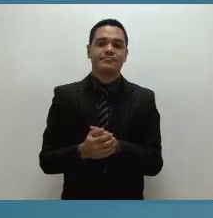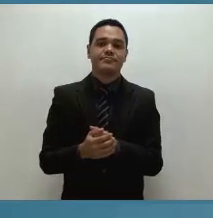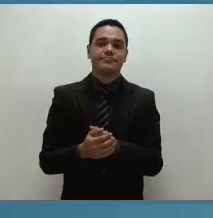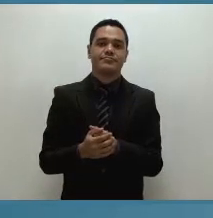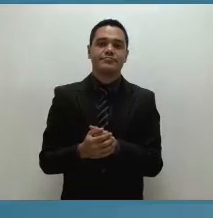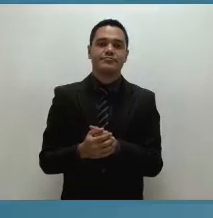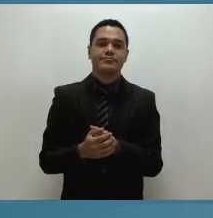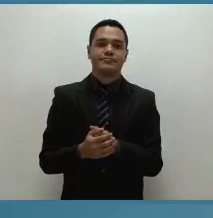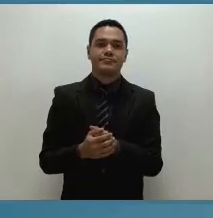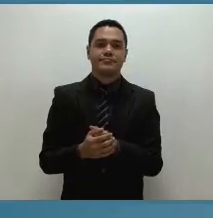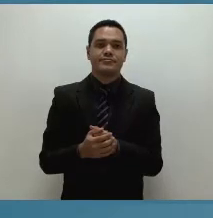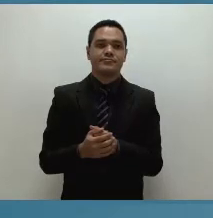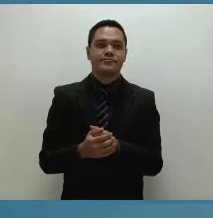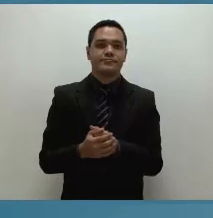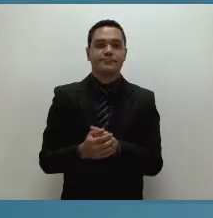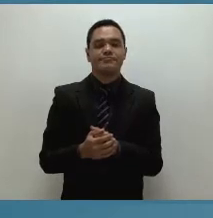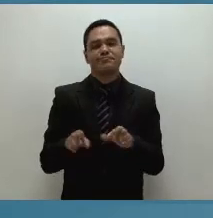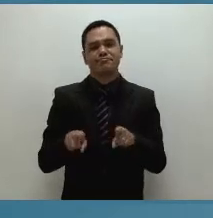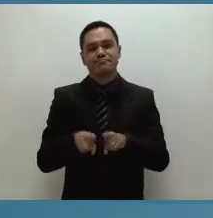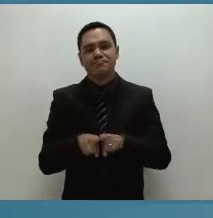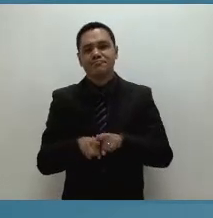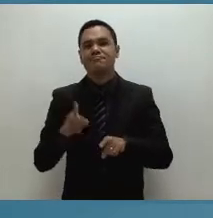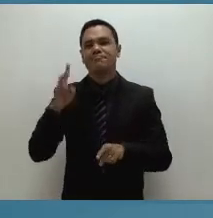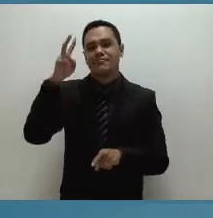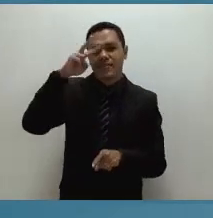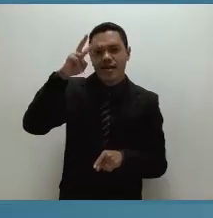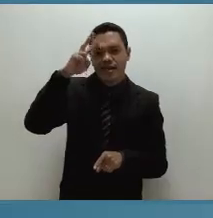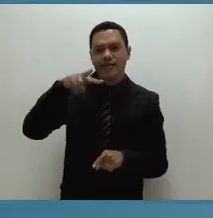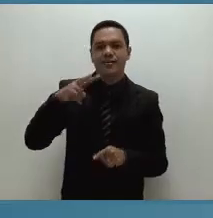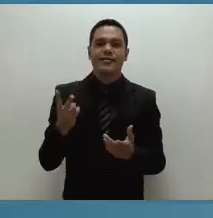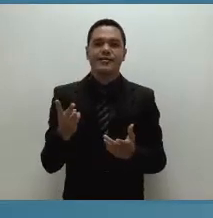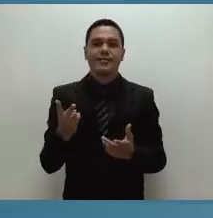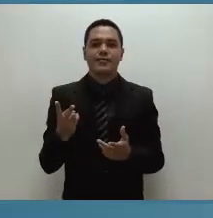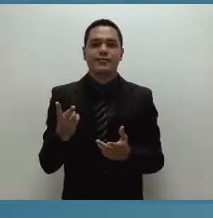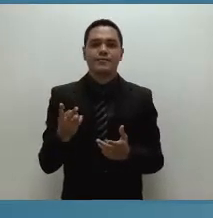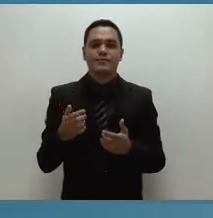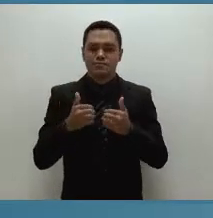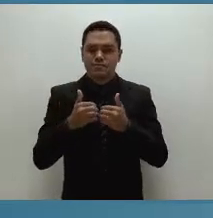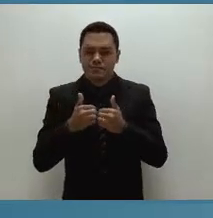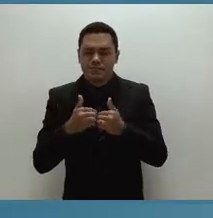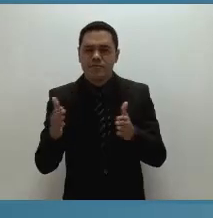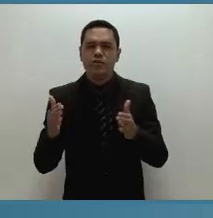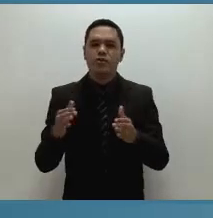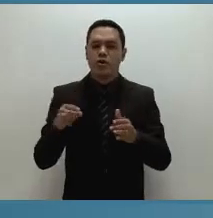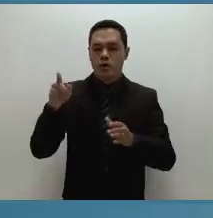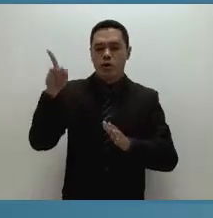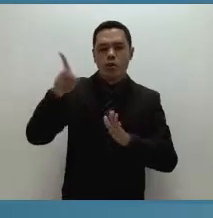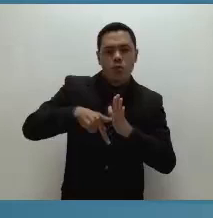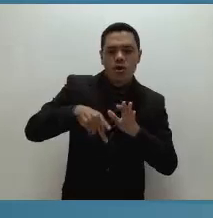E relembrar sempre que o início de todo este projeto